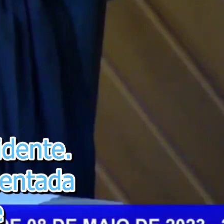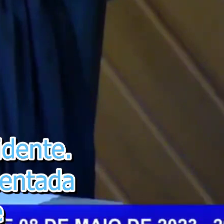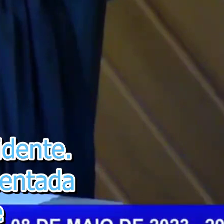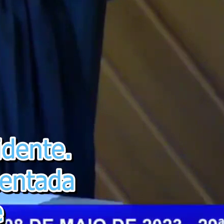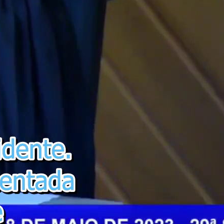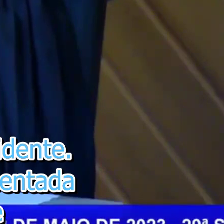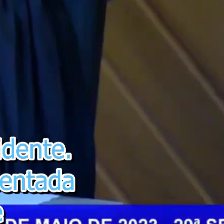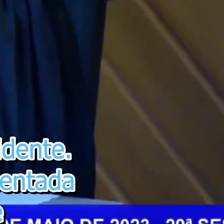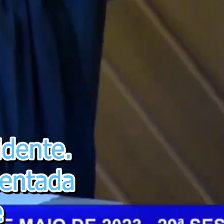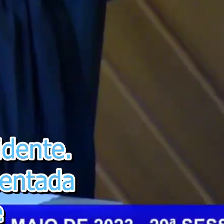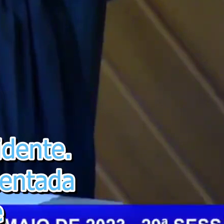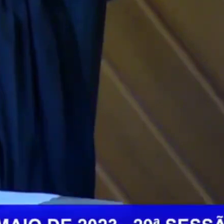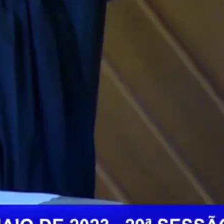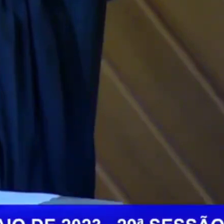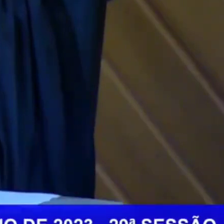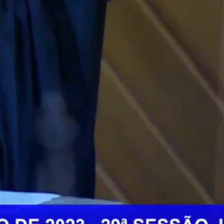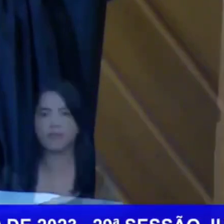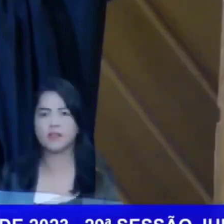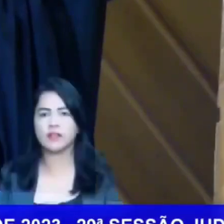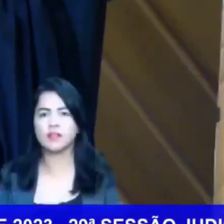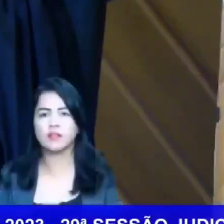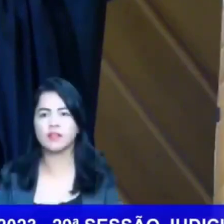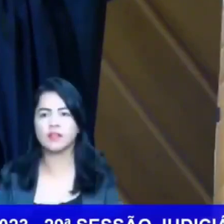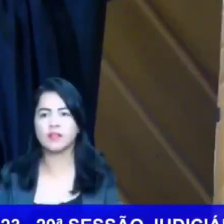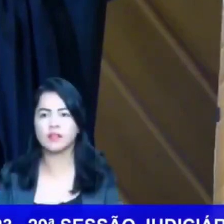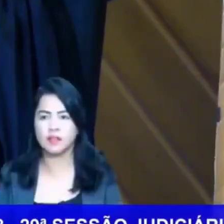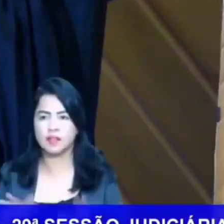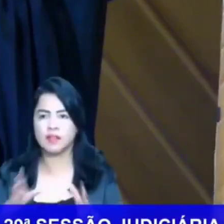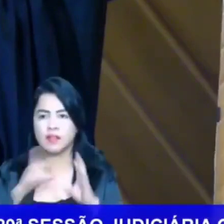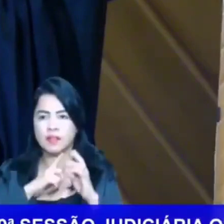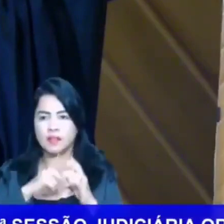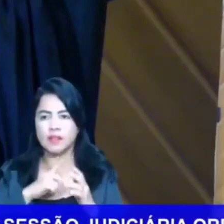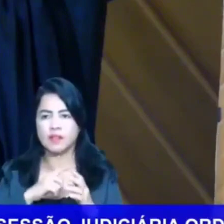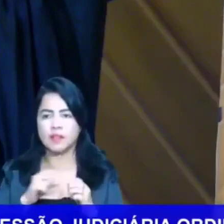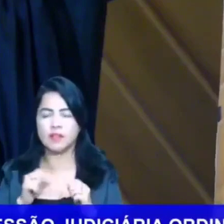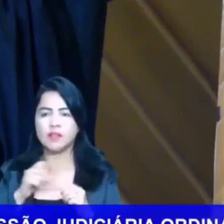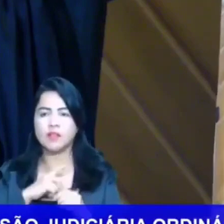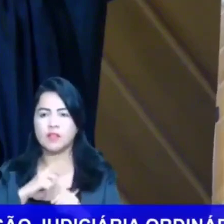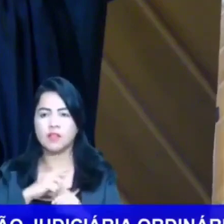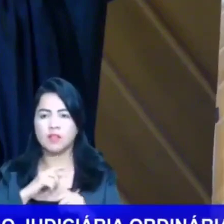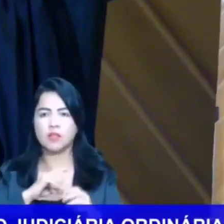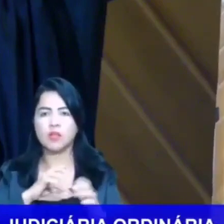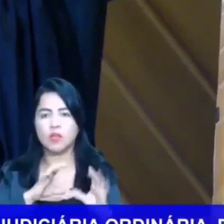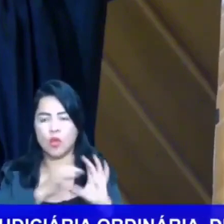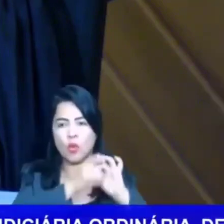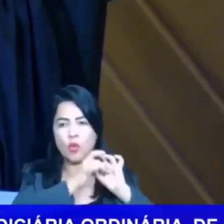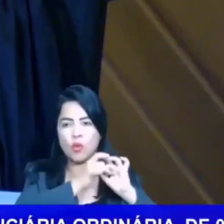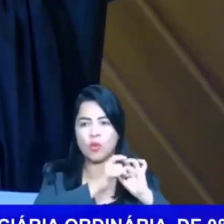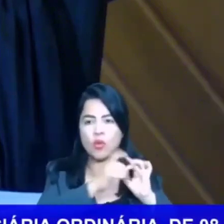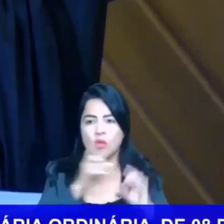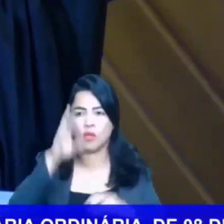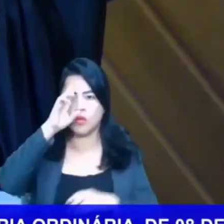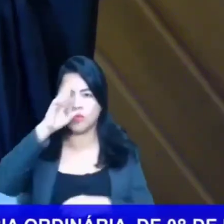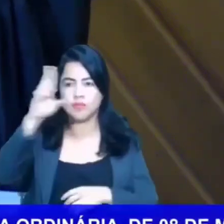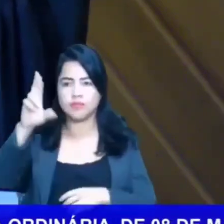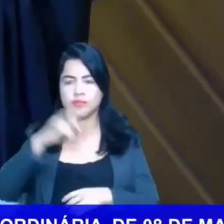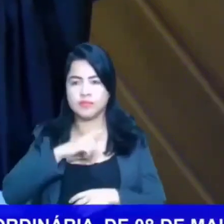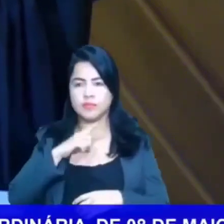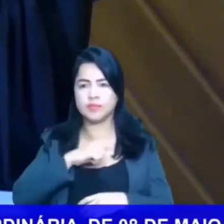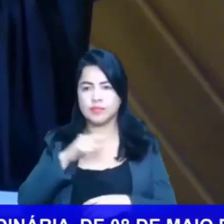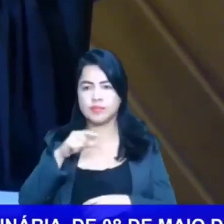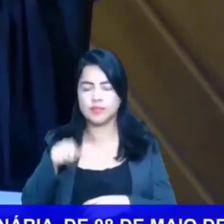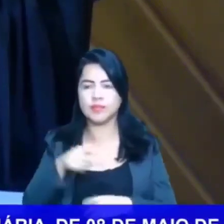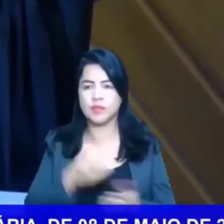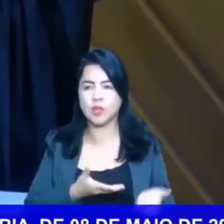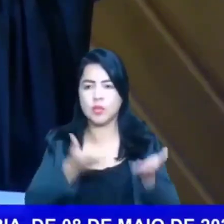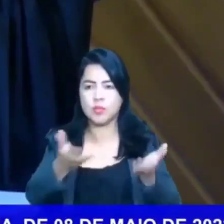sua ilegitimidade passiva de causa, haja vista a sua coligação tratasse de coligação majoritária e a